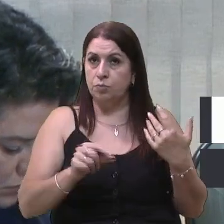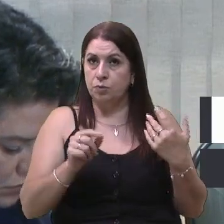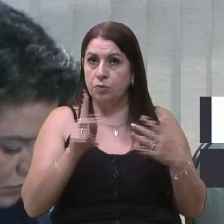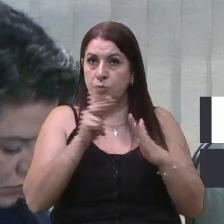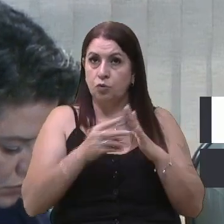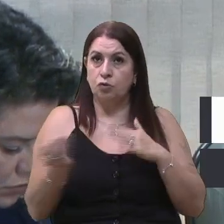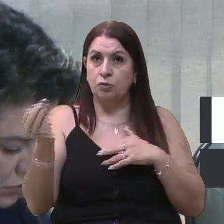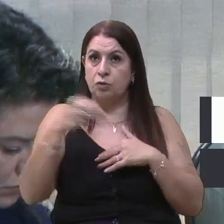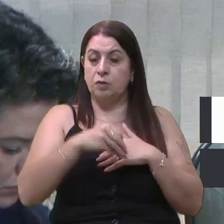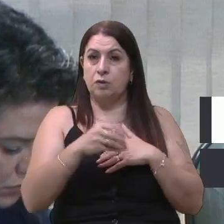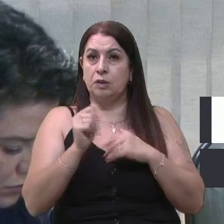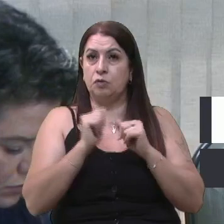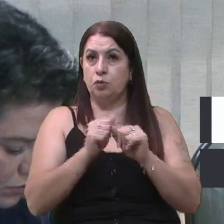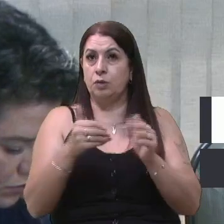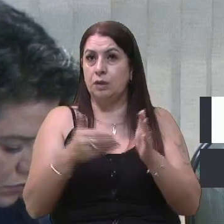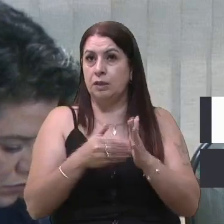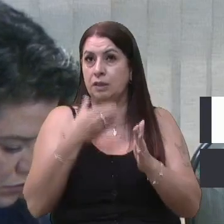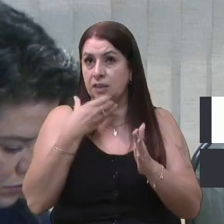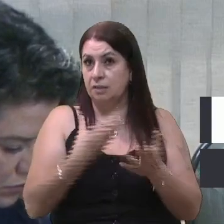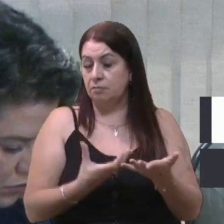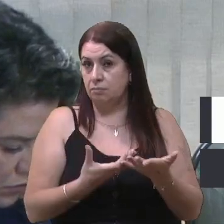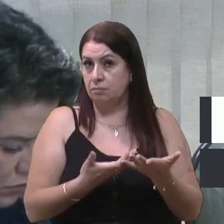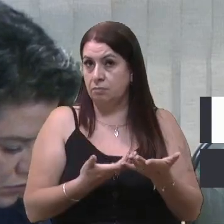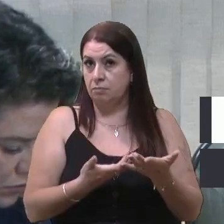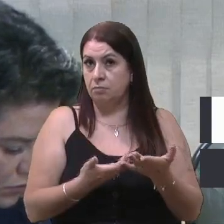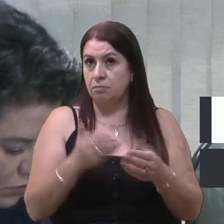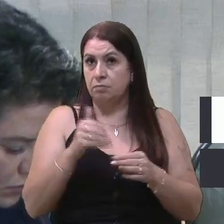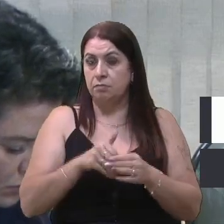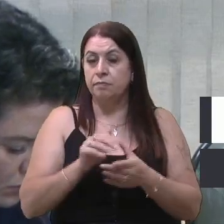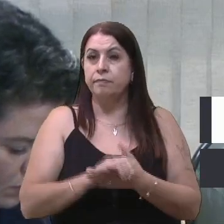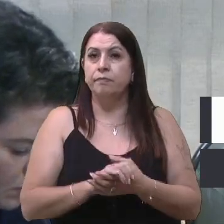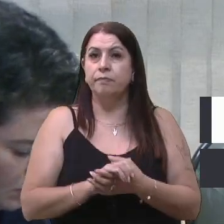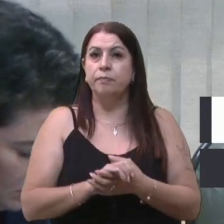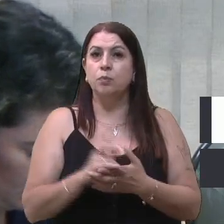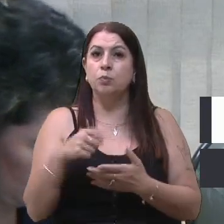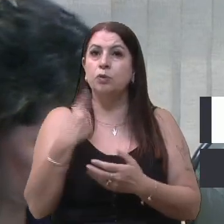venha sempre até dezembro para a votação. Assim como